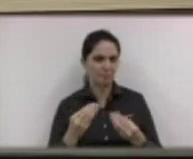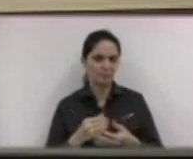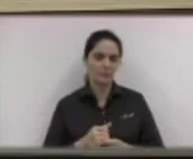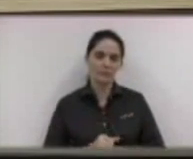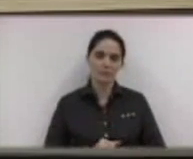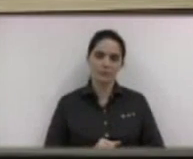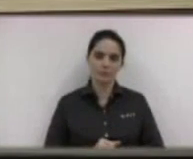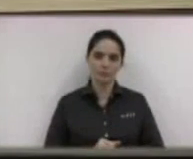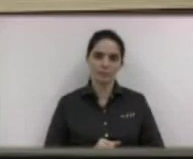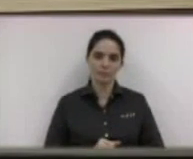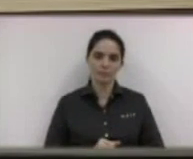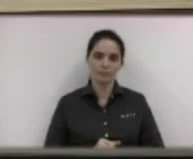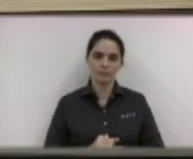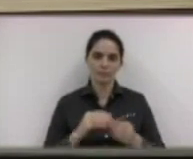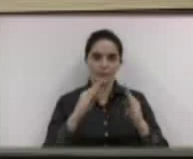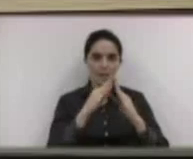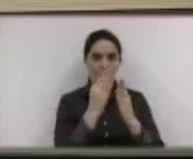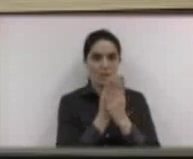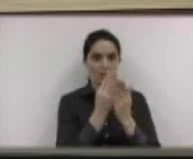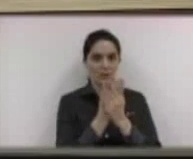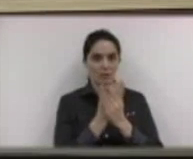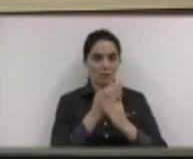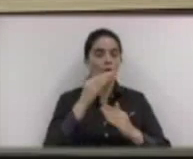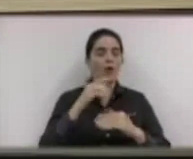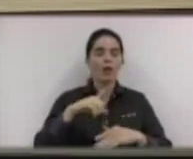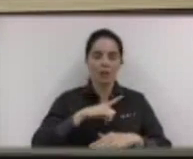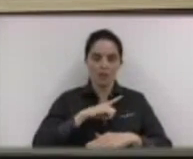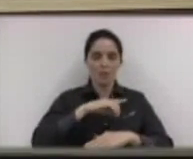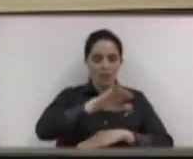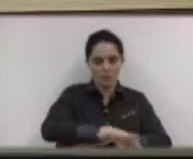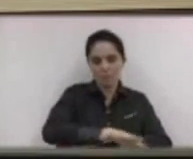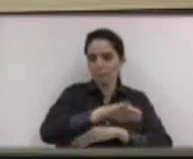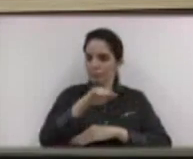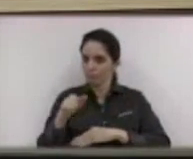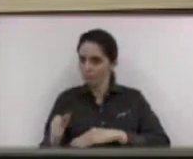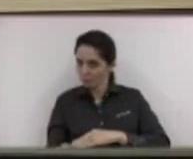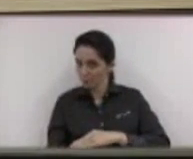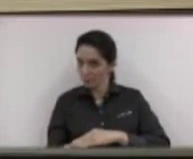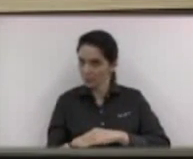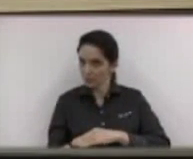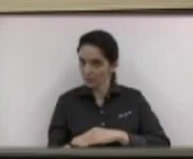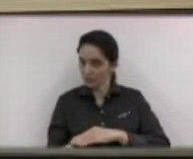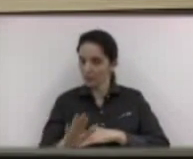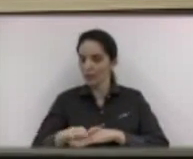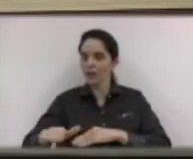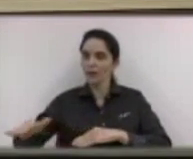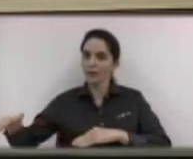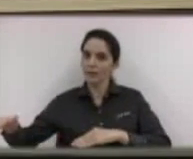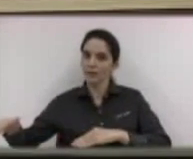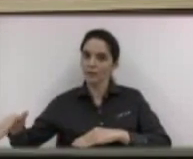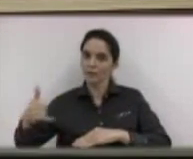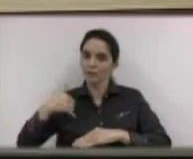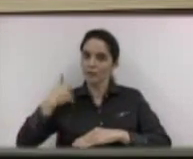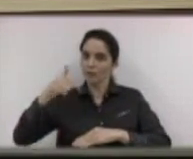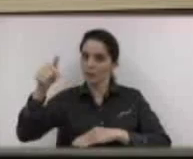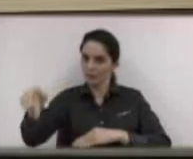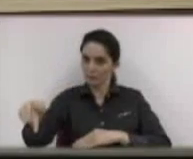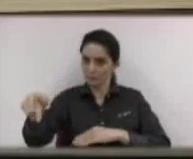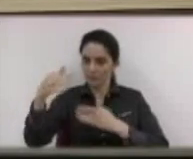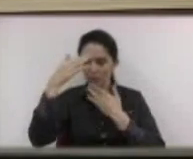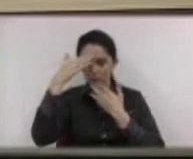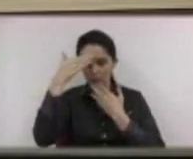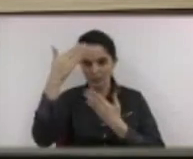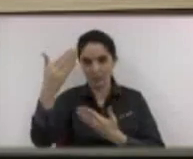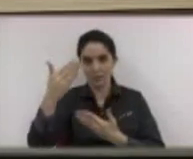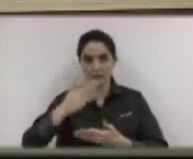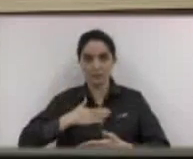feita a lombada em frente à escola RGF. As criancinhas, senhor presidente, até 7 anos que estudam lá, agradece, porque minha